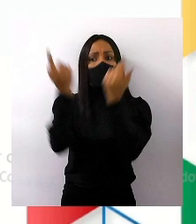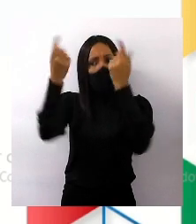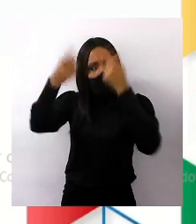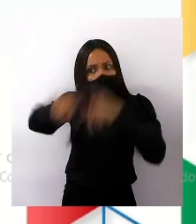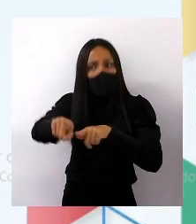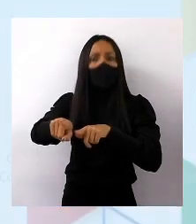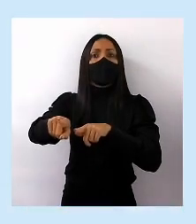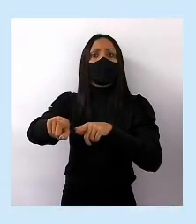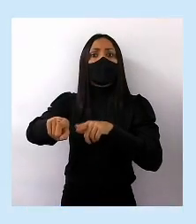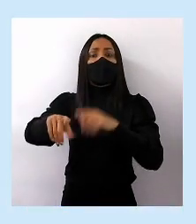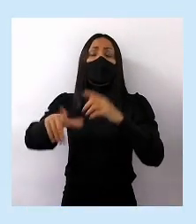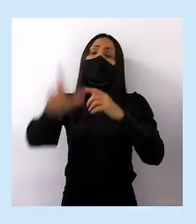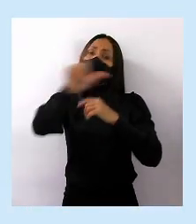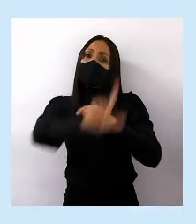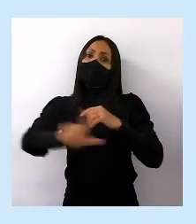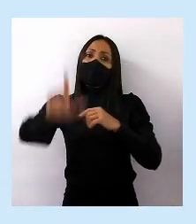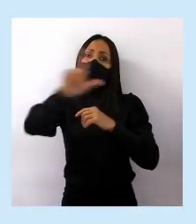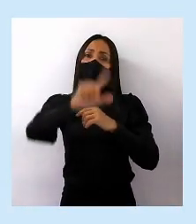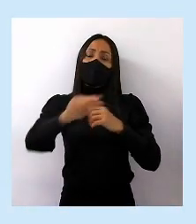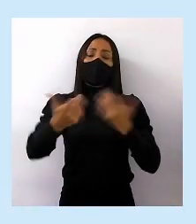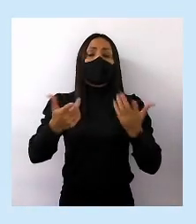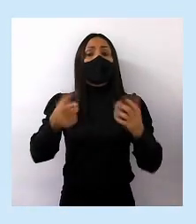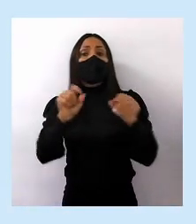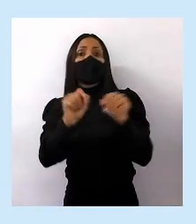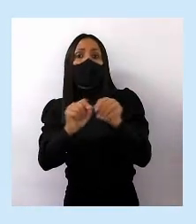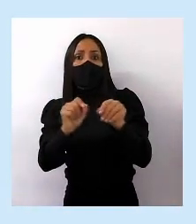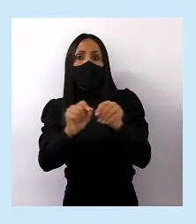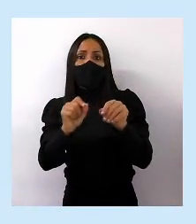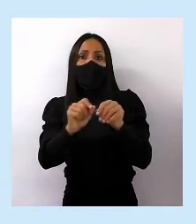a literatura tem a função de nos fazer